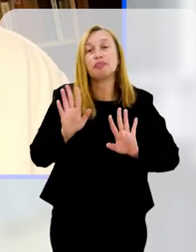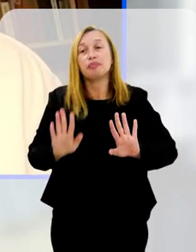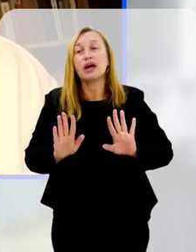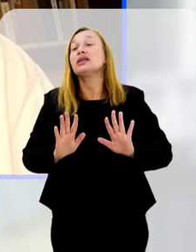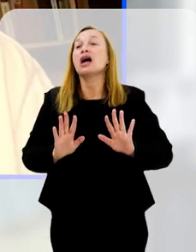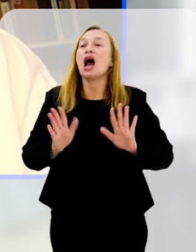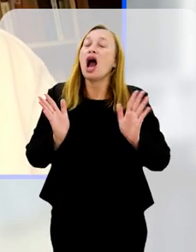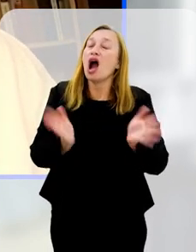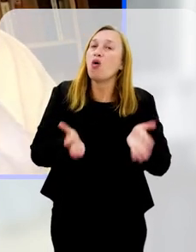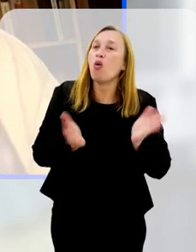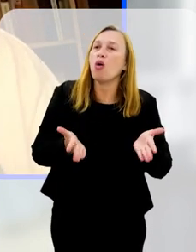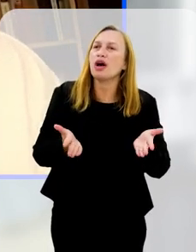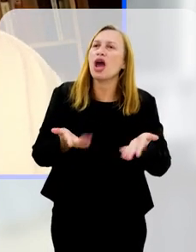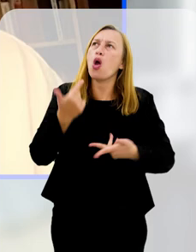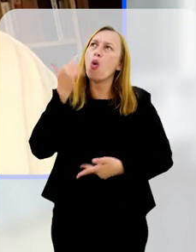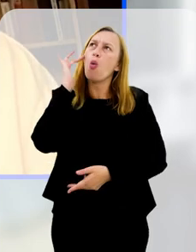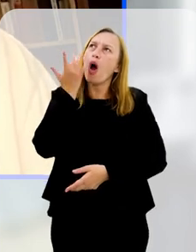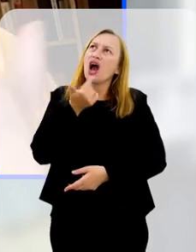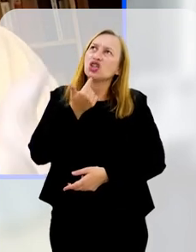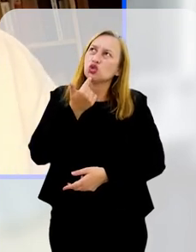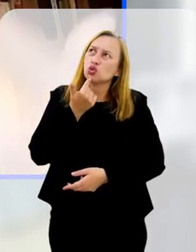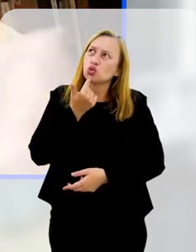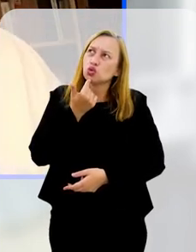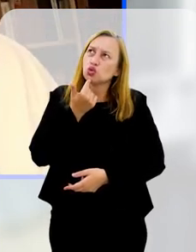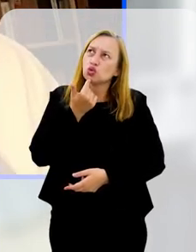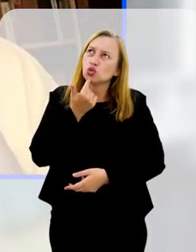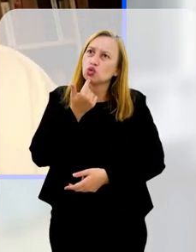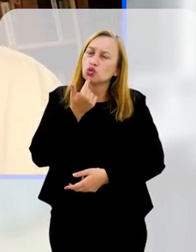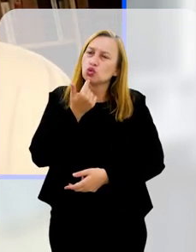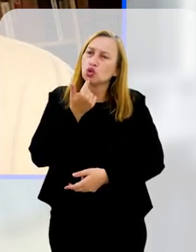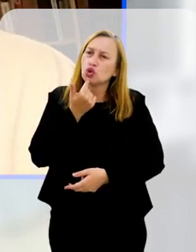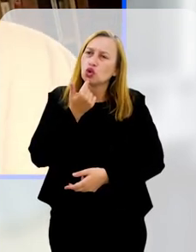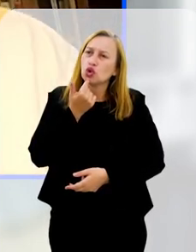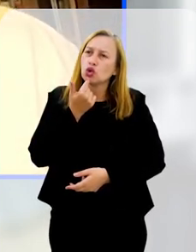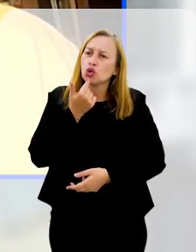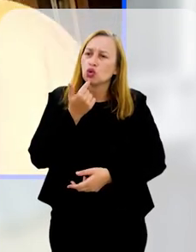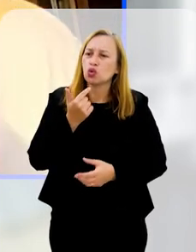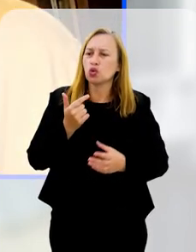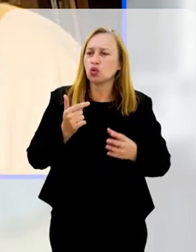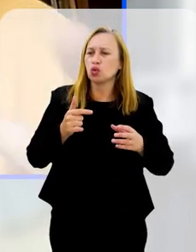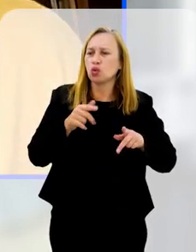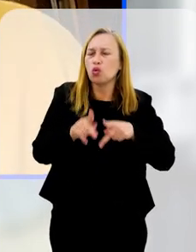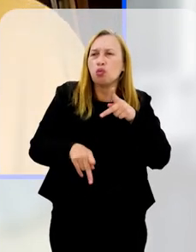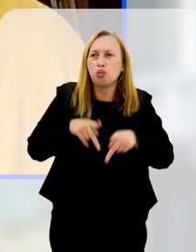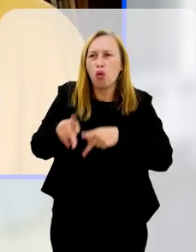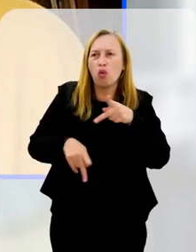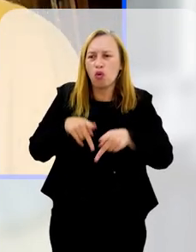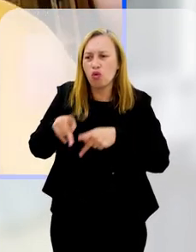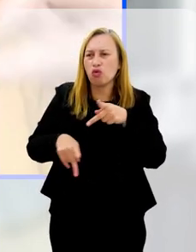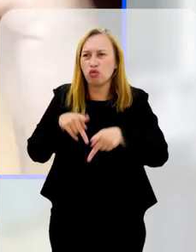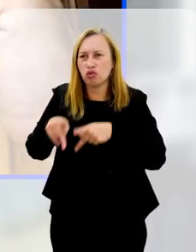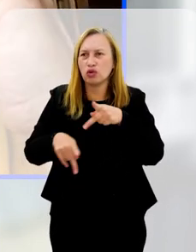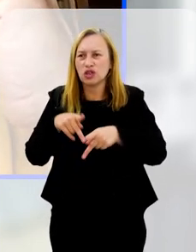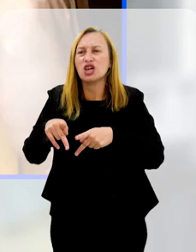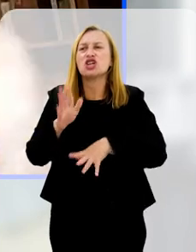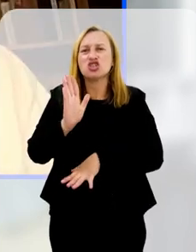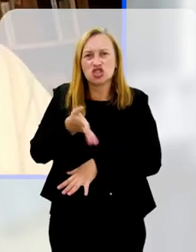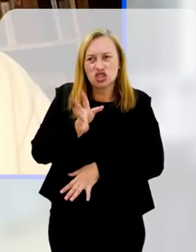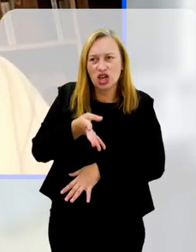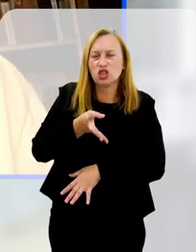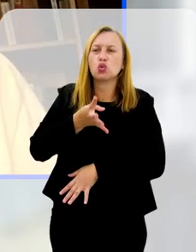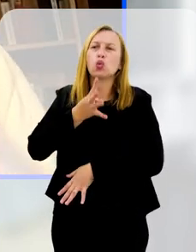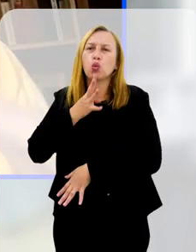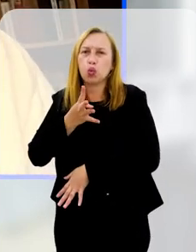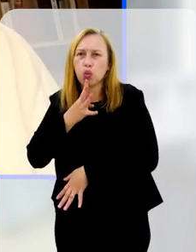do nosso país, né? Agora, eu acho que as camadas populares já tinham esse